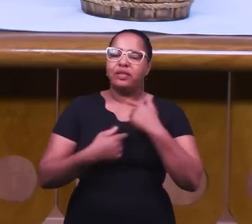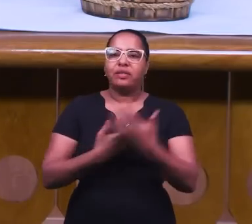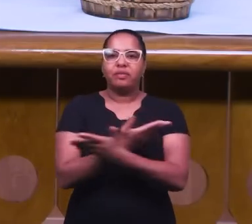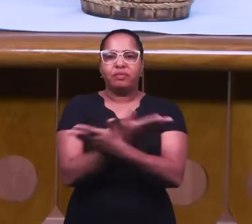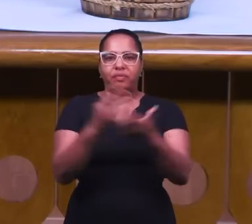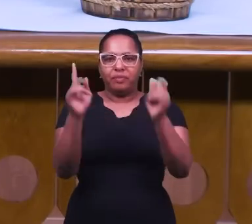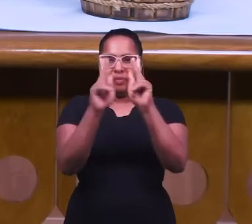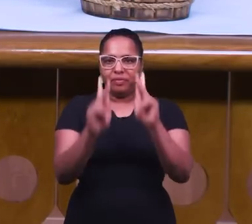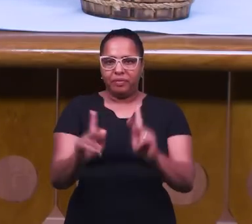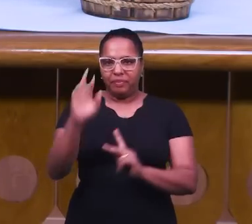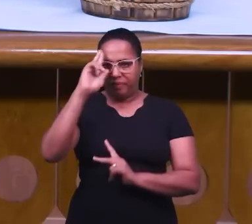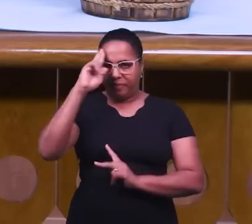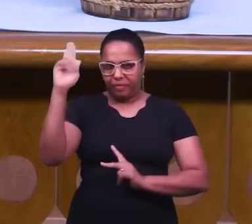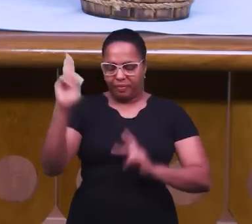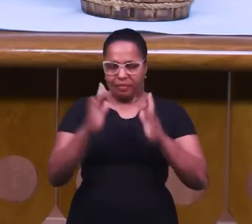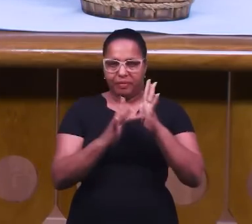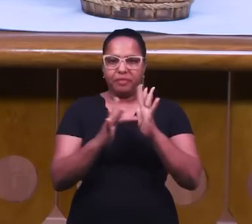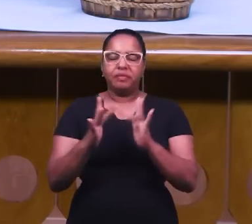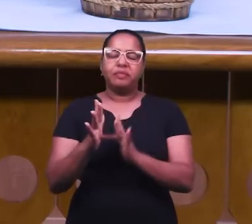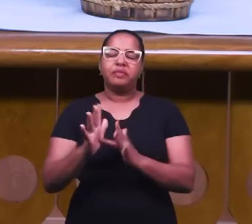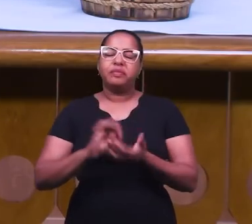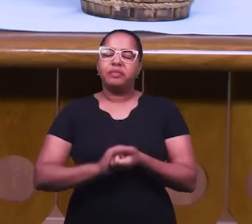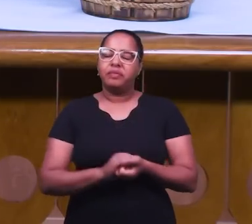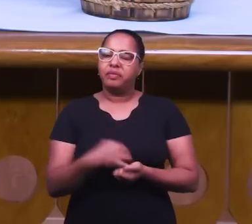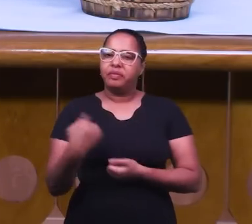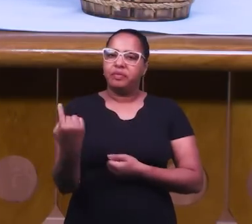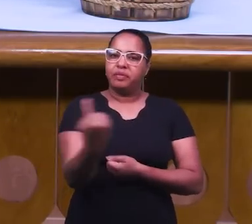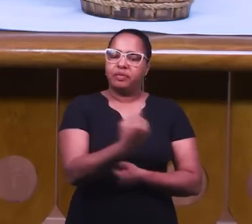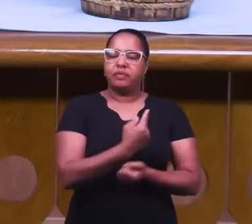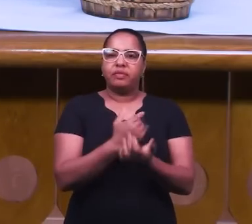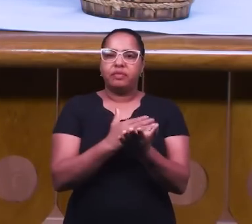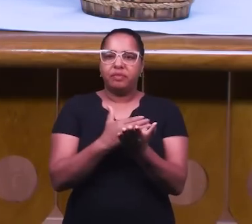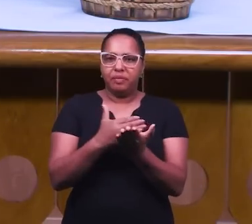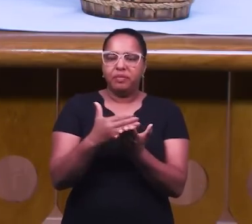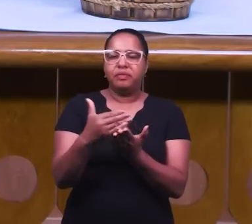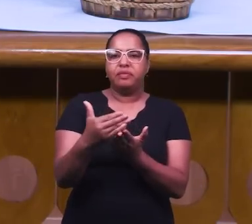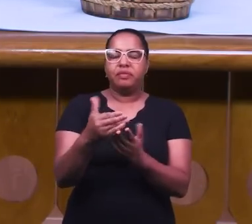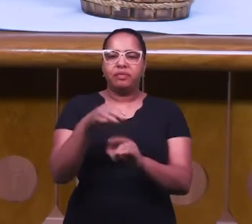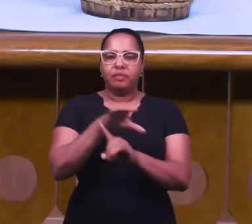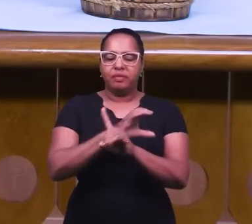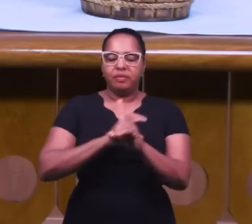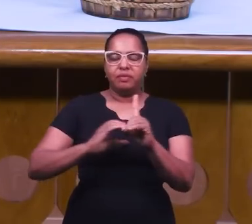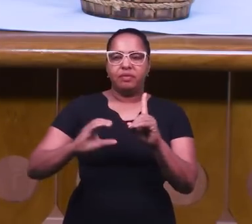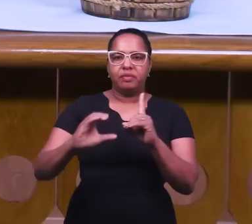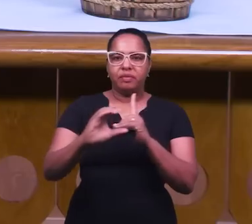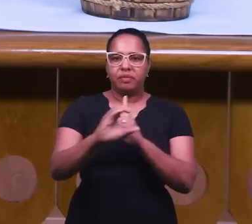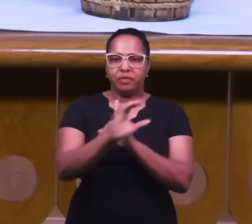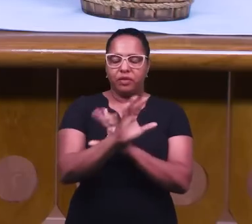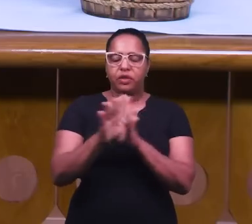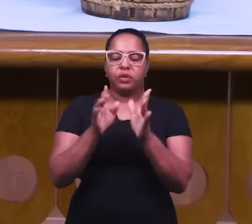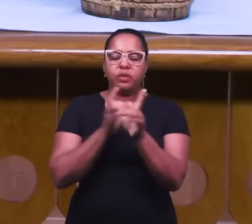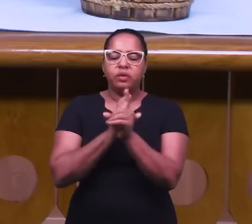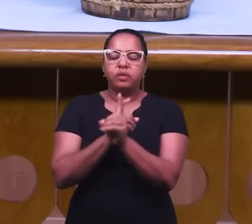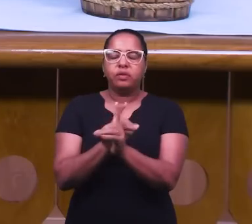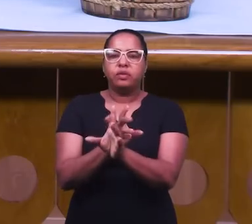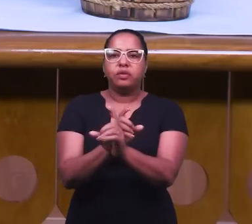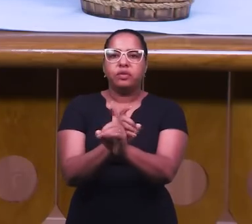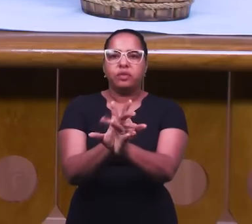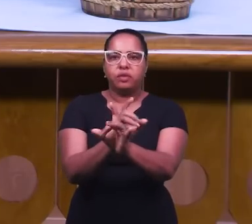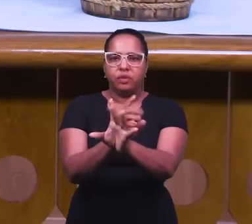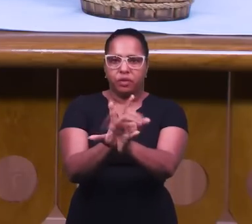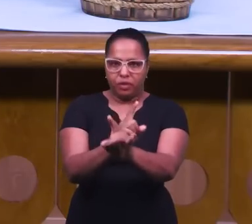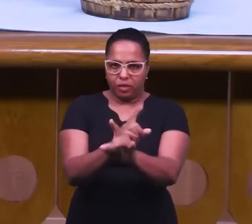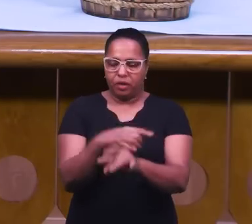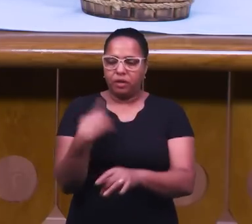quero saudar a todos com a paz do Senhor Jesus. Nós estamos aqui para dar início a um culto doutrinário no qual